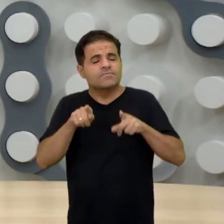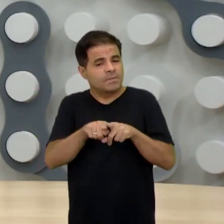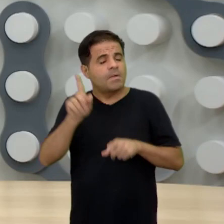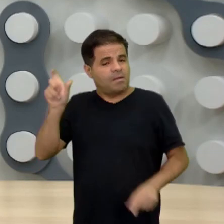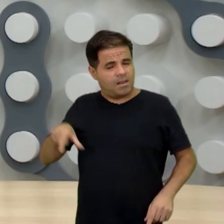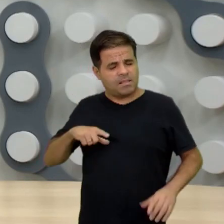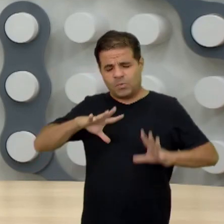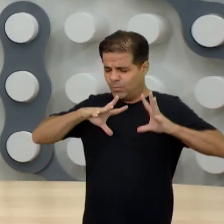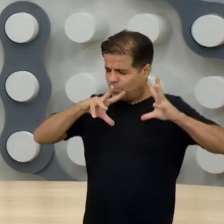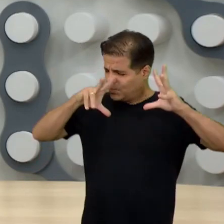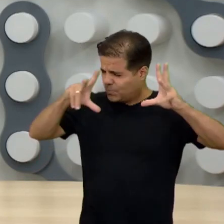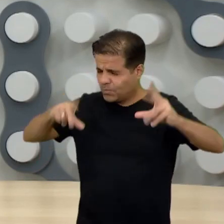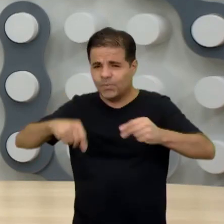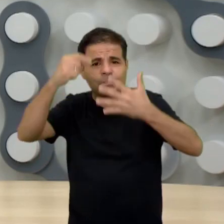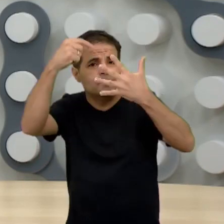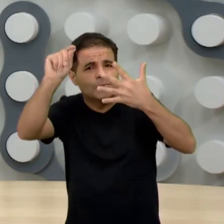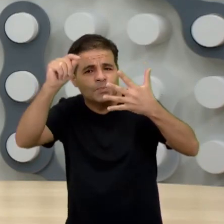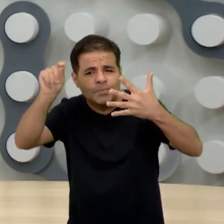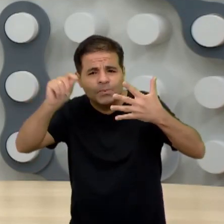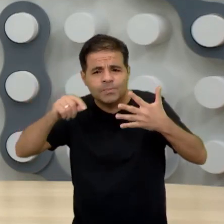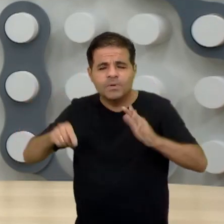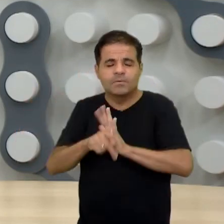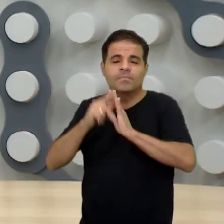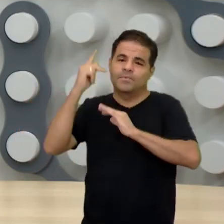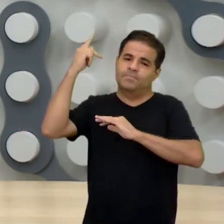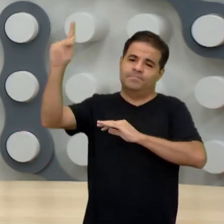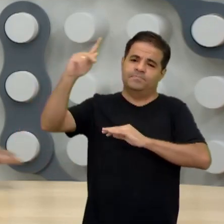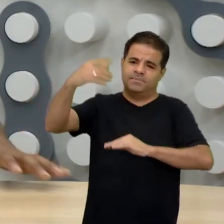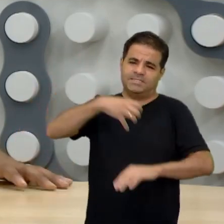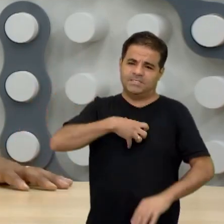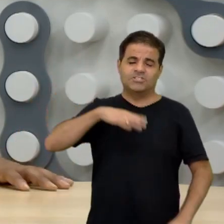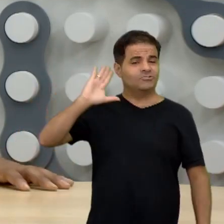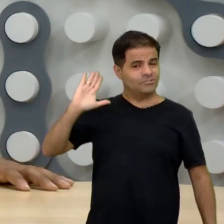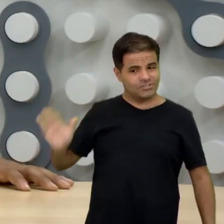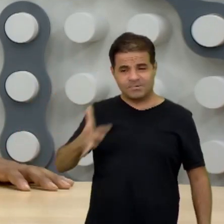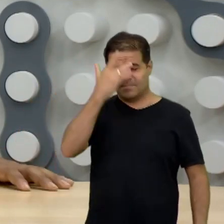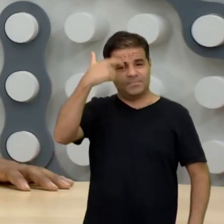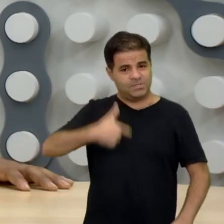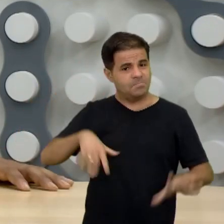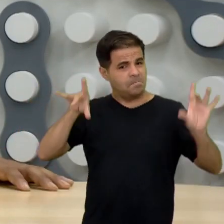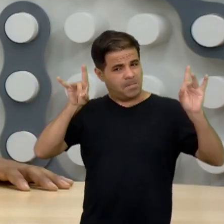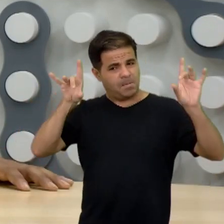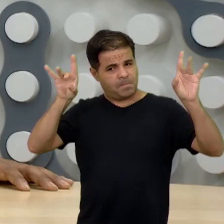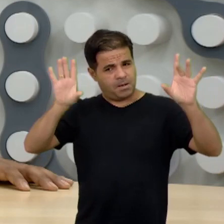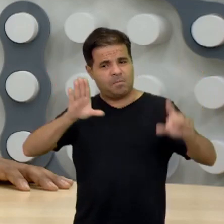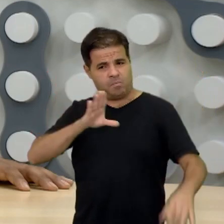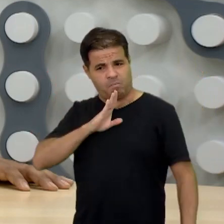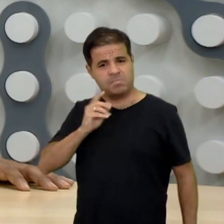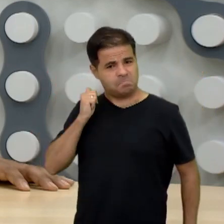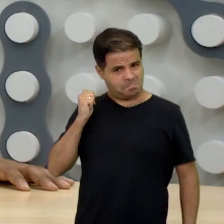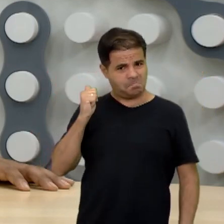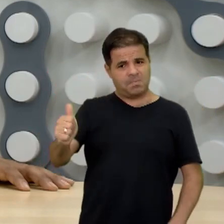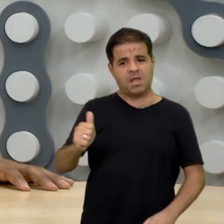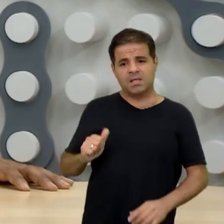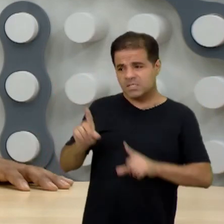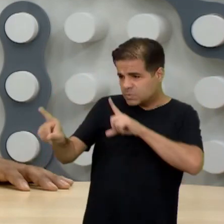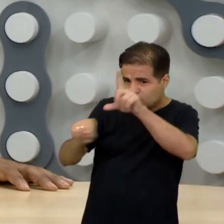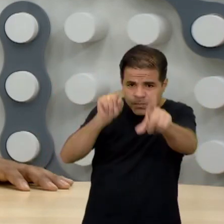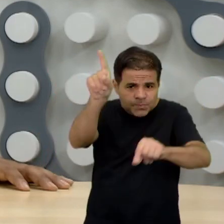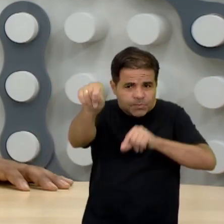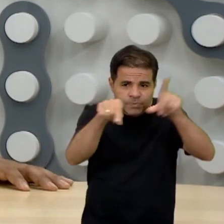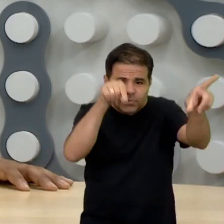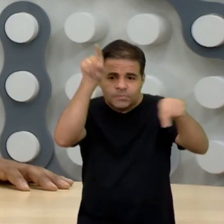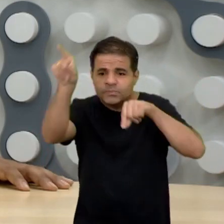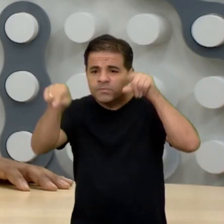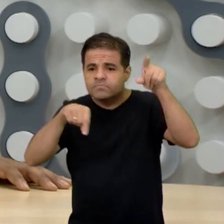tem todo um critério que ele é próprio dele, né, como uma pessoa especialista naquilo, que vai fazer com que ele selecione